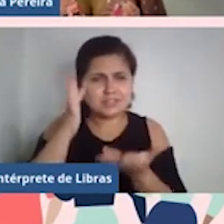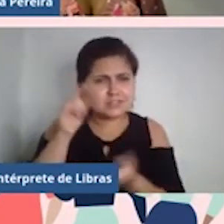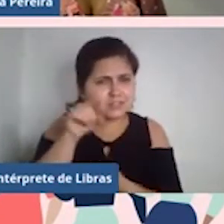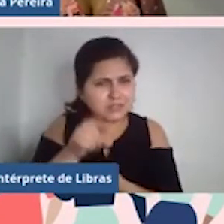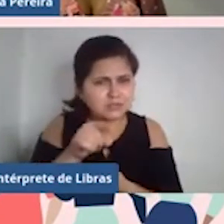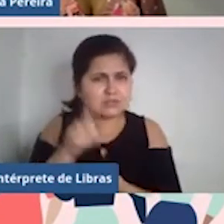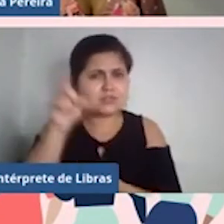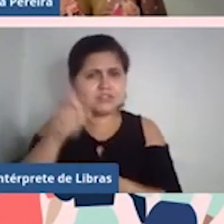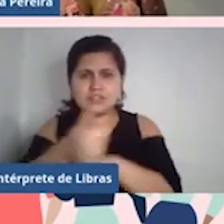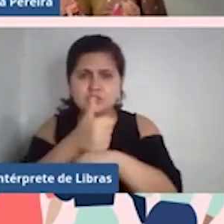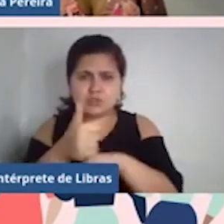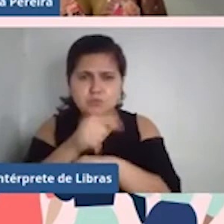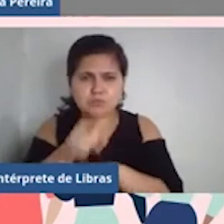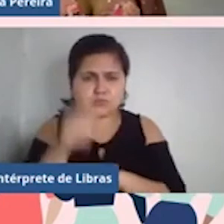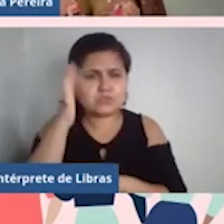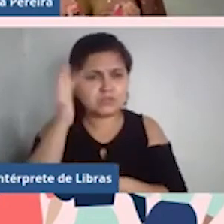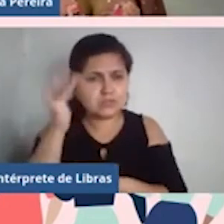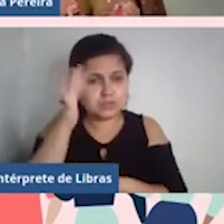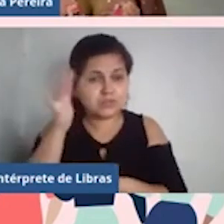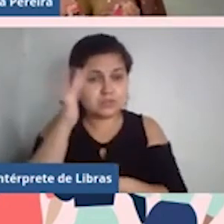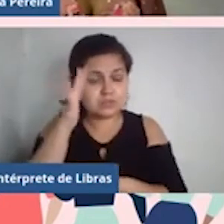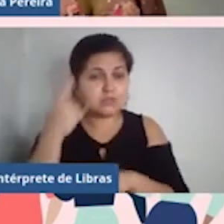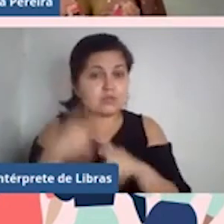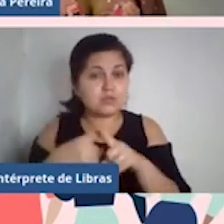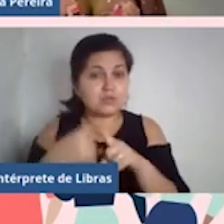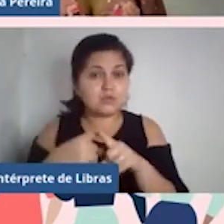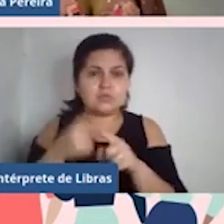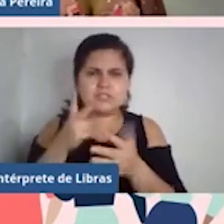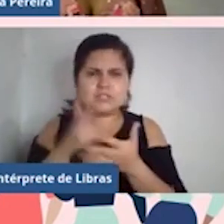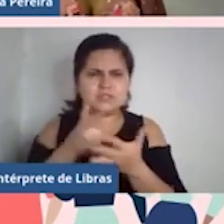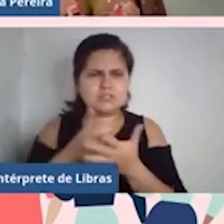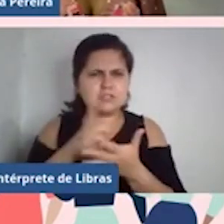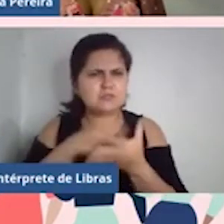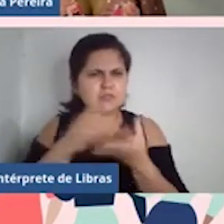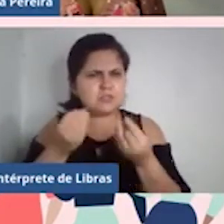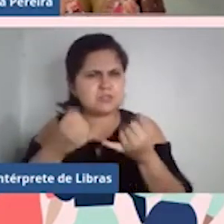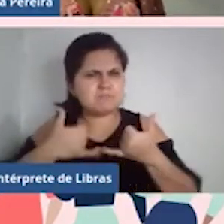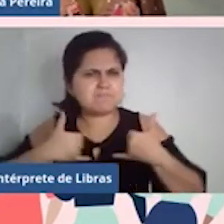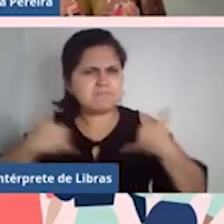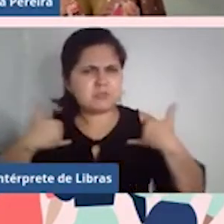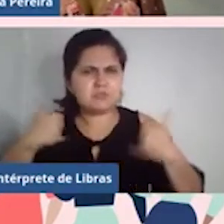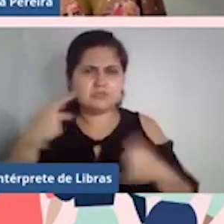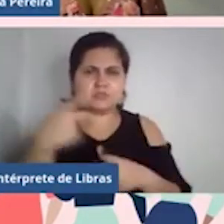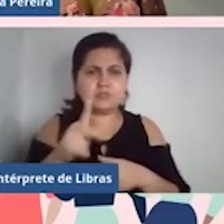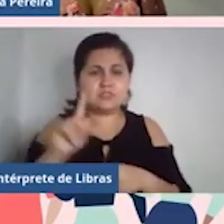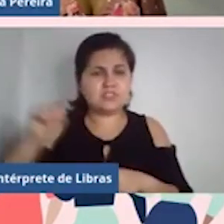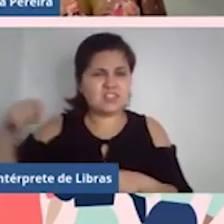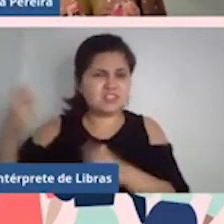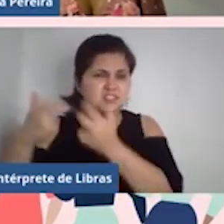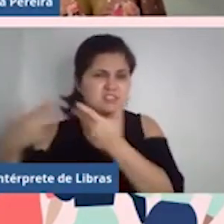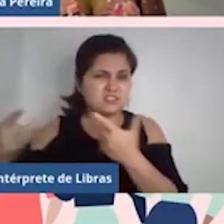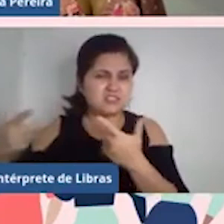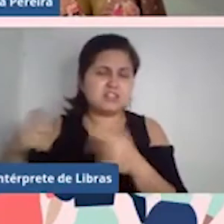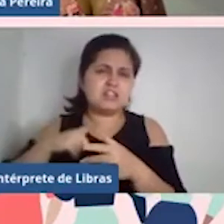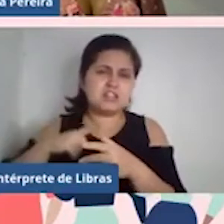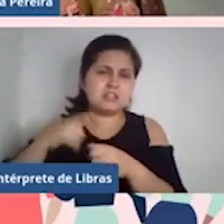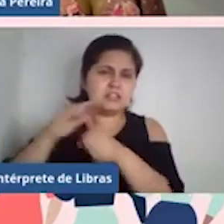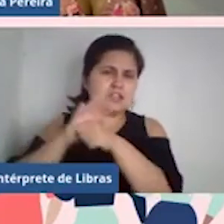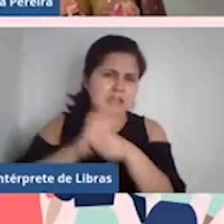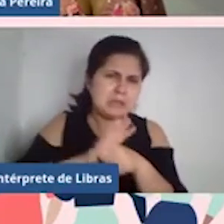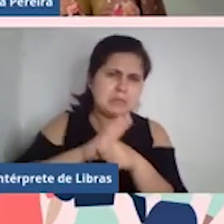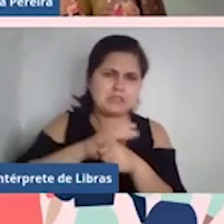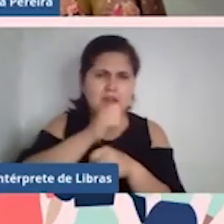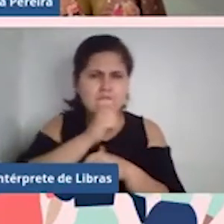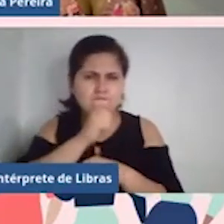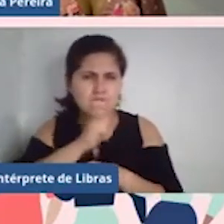Seja a profissional que tu sonhou. Porque eu vou sempre ter muito orgulho de ti. O resto, né, que tinha aquela coisa do pessoal mais antigo, a avó,